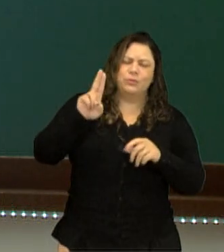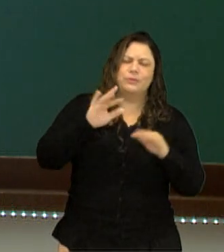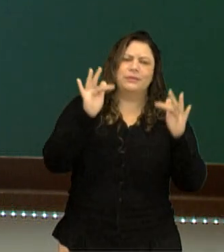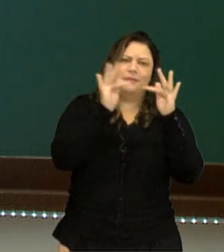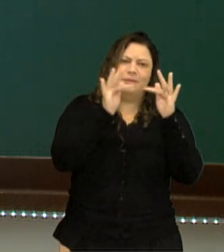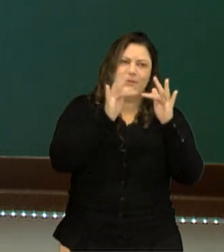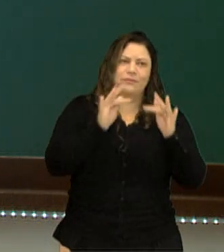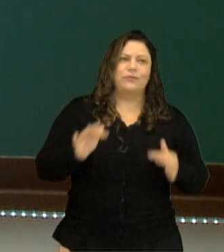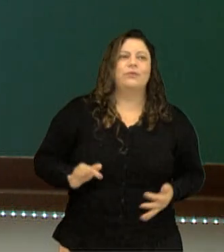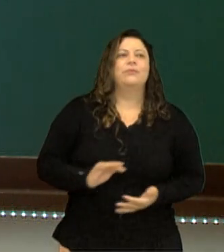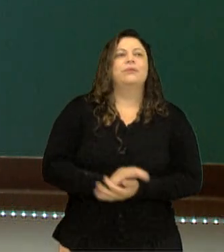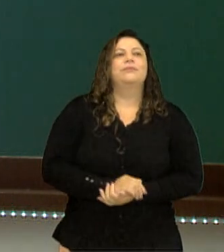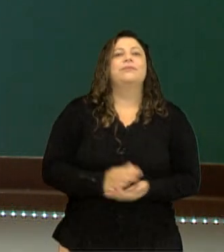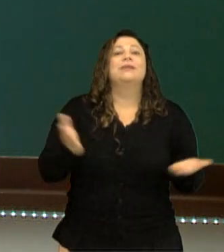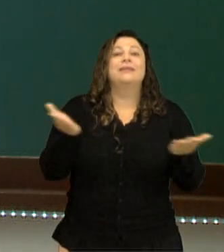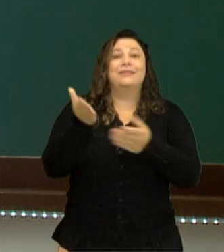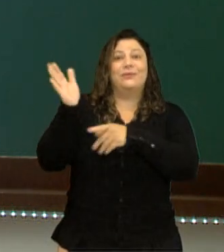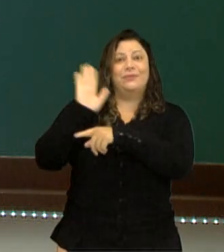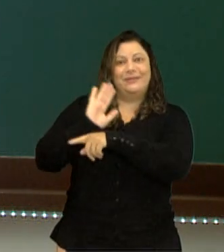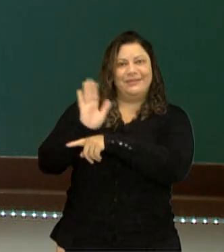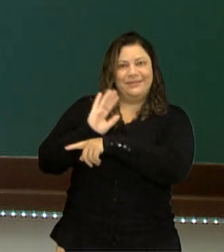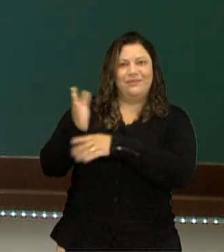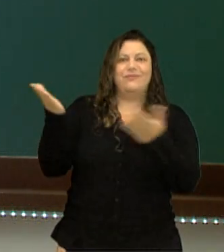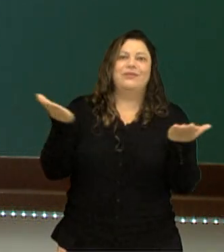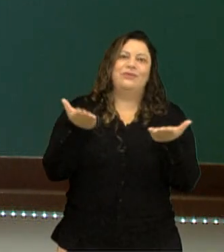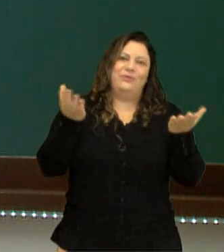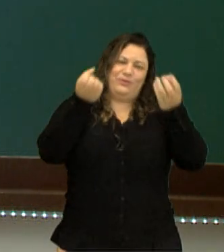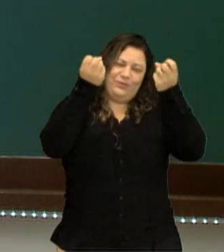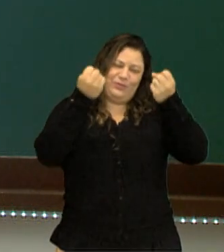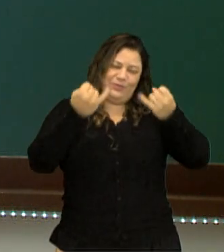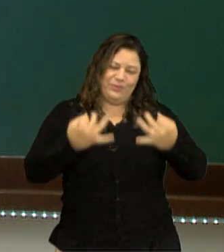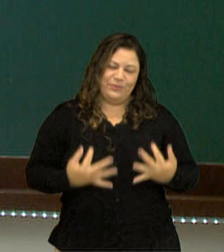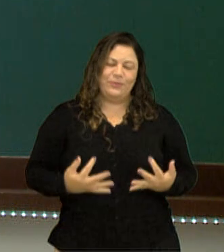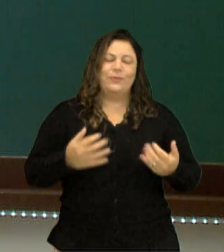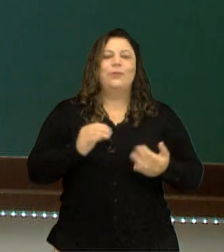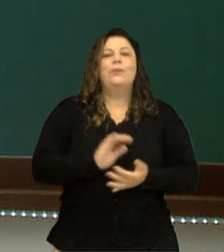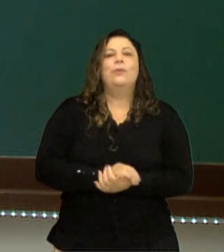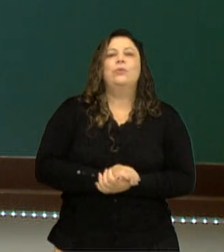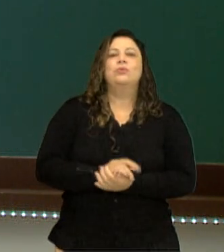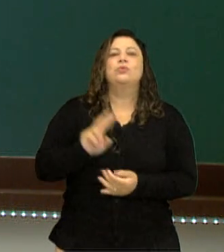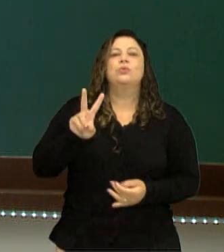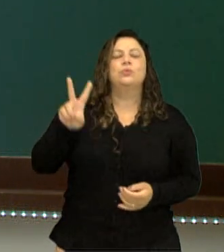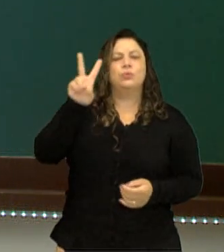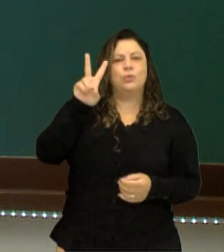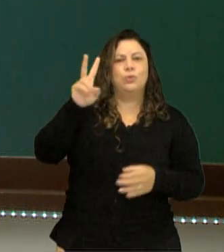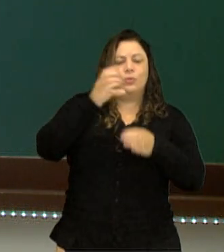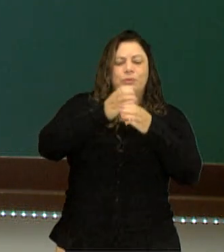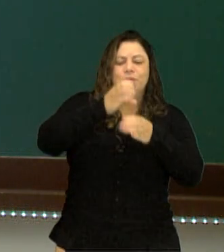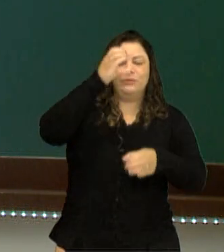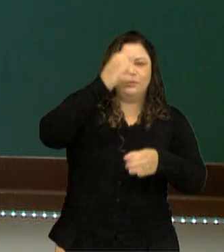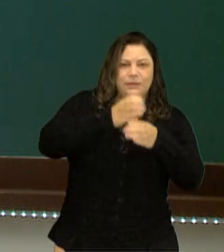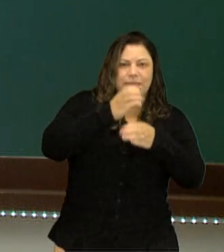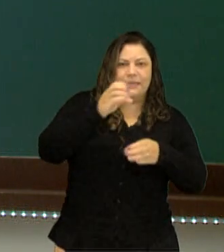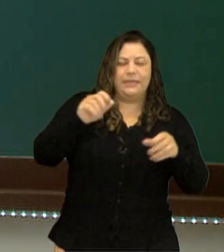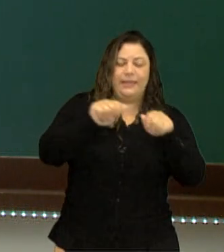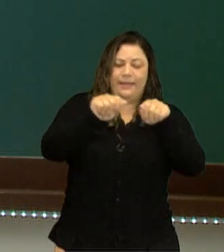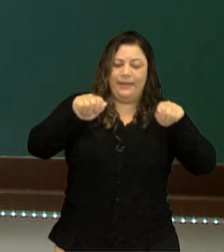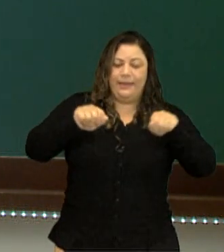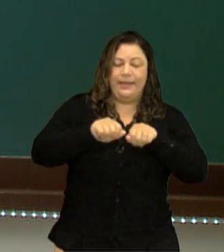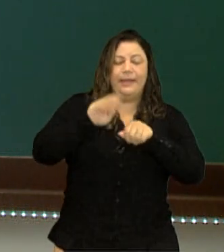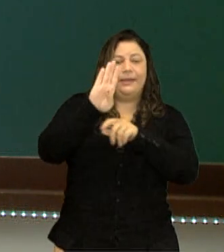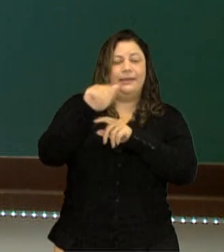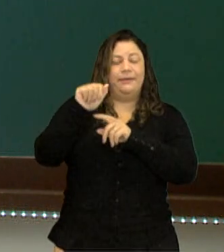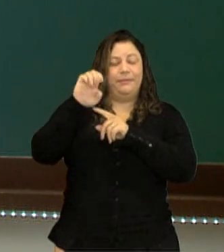fórmula. Então, nesse vídeo de hoje, que a gente falou que o volume de um cilindro é a área da base vezes a